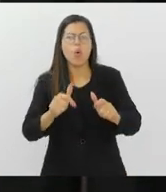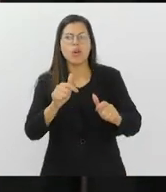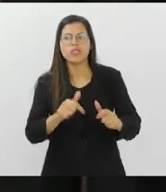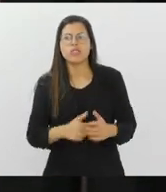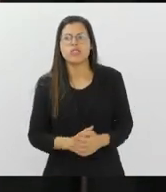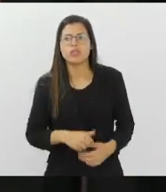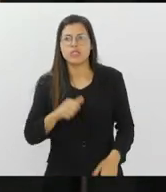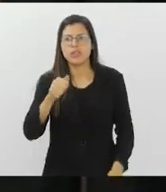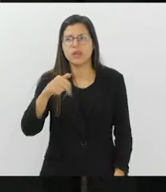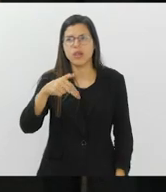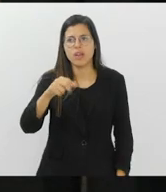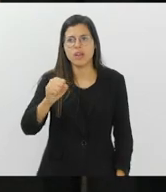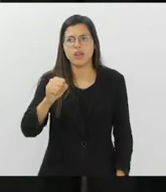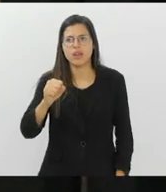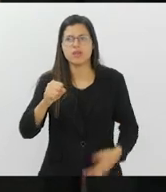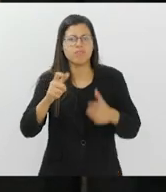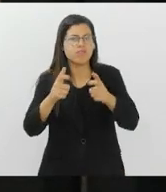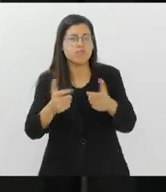ANS, cadê você?